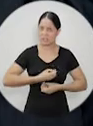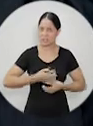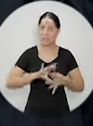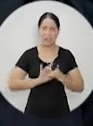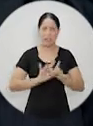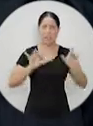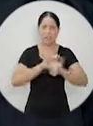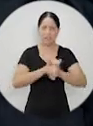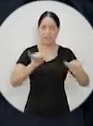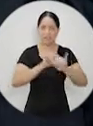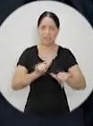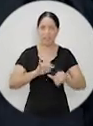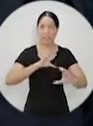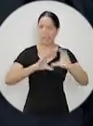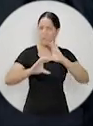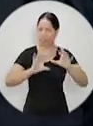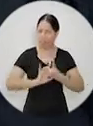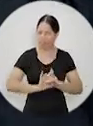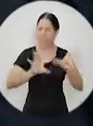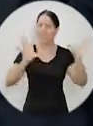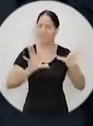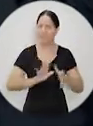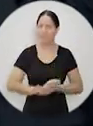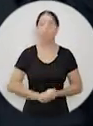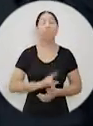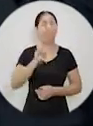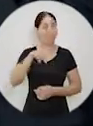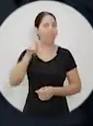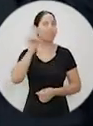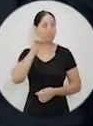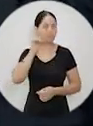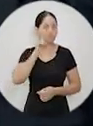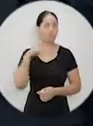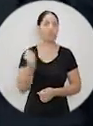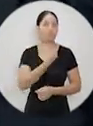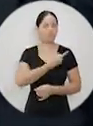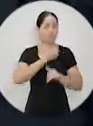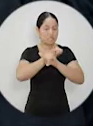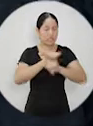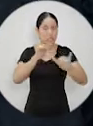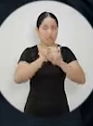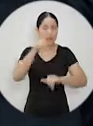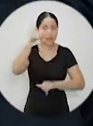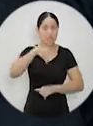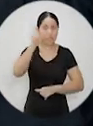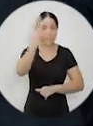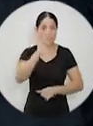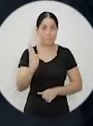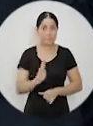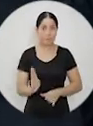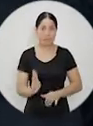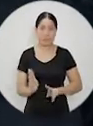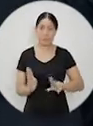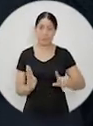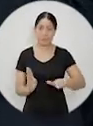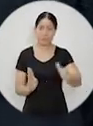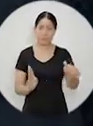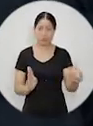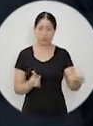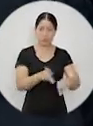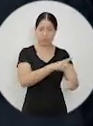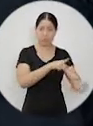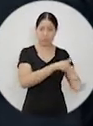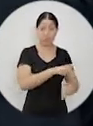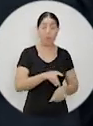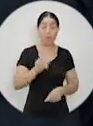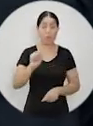expressão, liberdade de imprensa, liberdade de se comunicar. E nós temos que todo dia falar na nossa advocacia, lembrar que no Brasil, ao contrário de outros países,